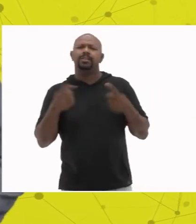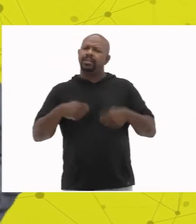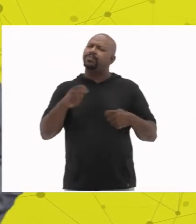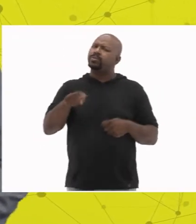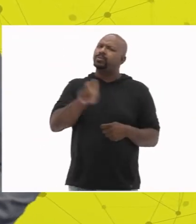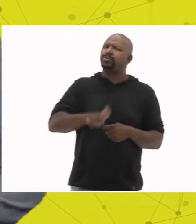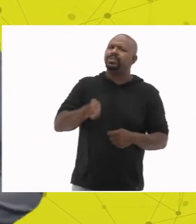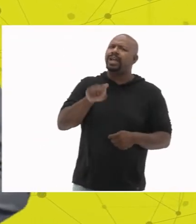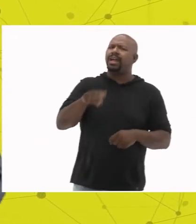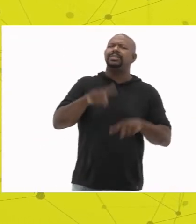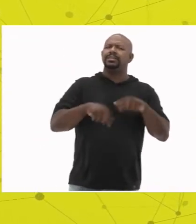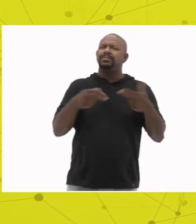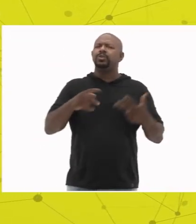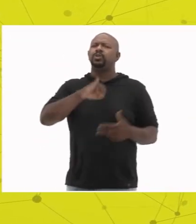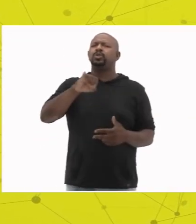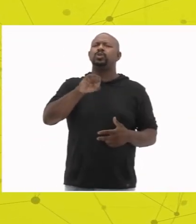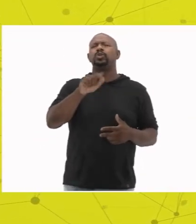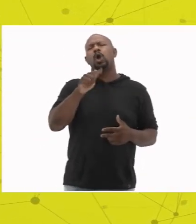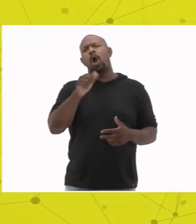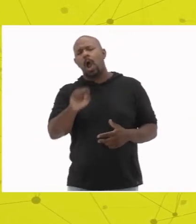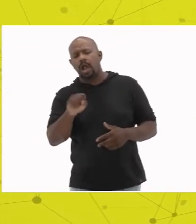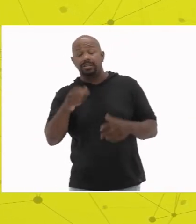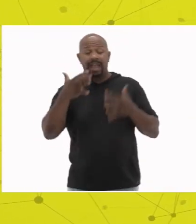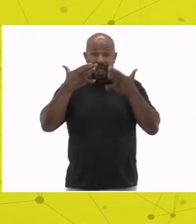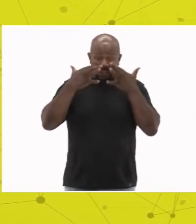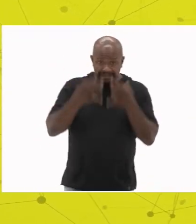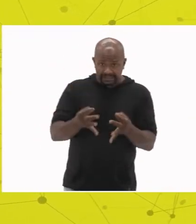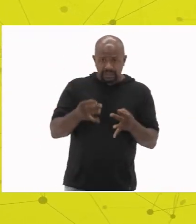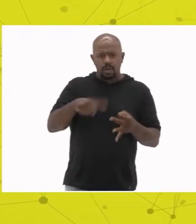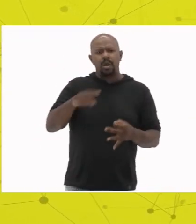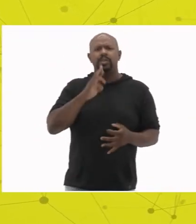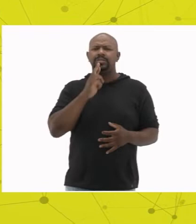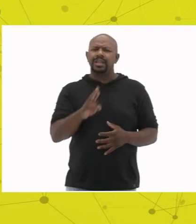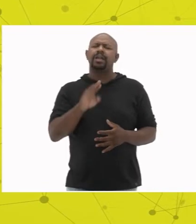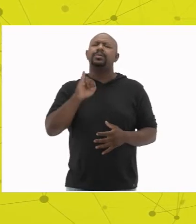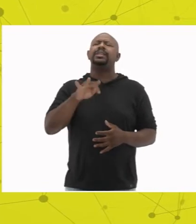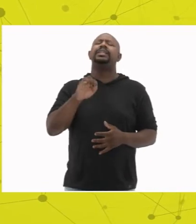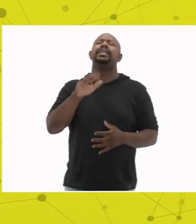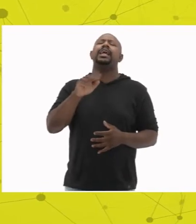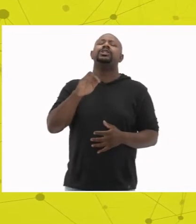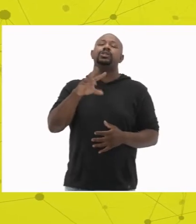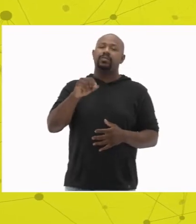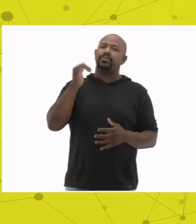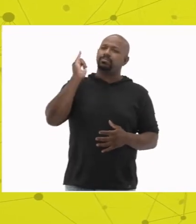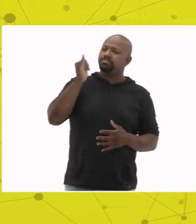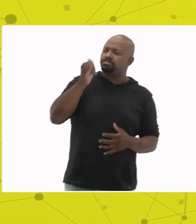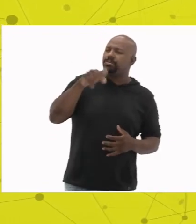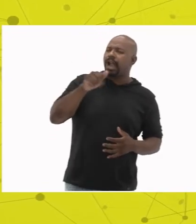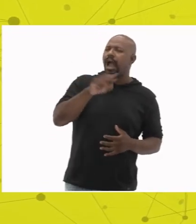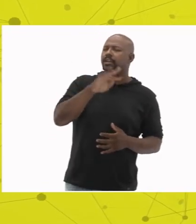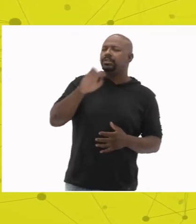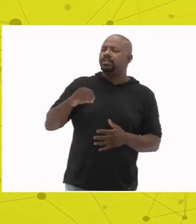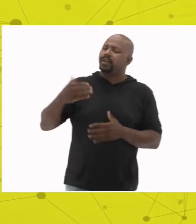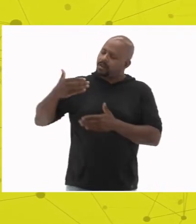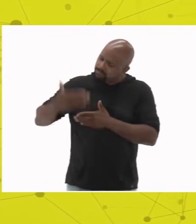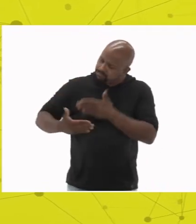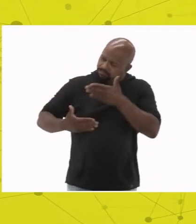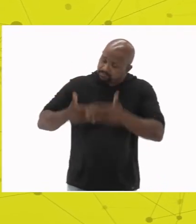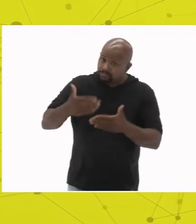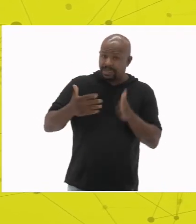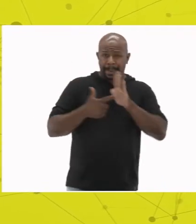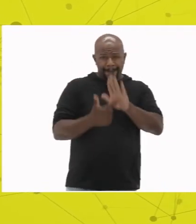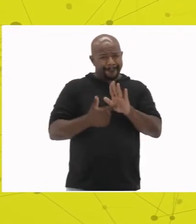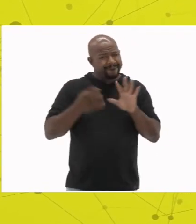Terceiro, devemos usar esses elementos de jogos em atenção ao resultado interativo, de acordo com uma narrativa consequencial e